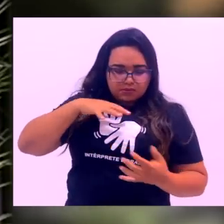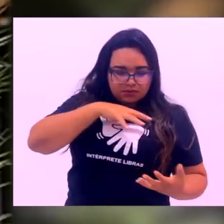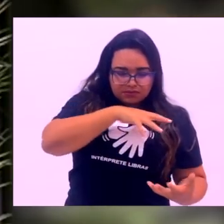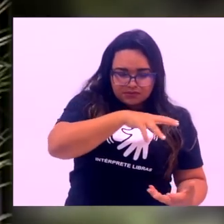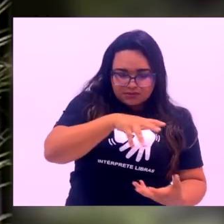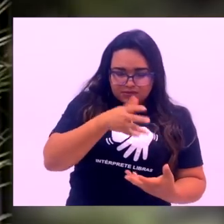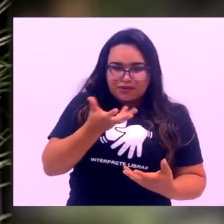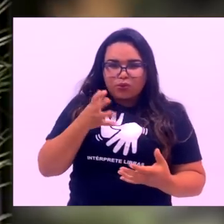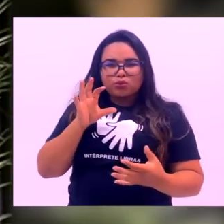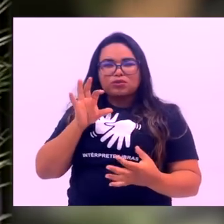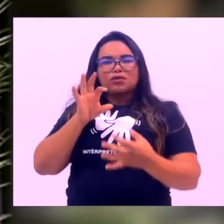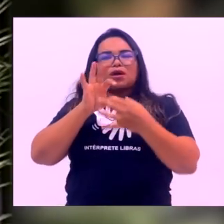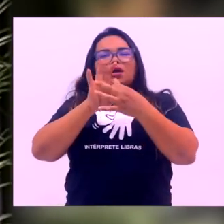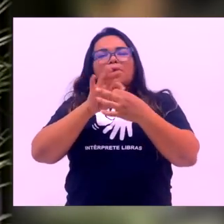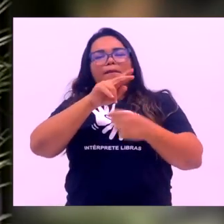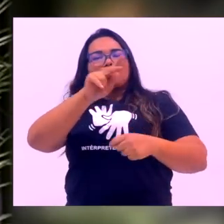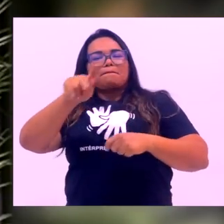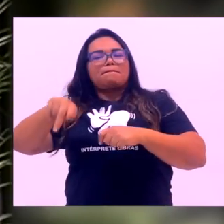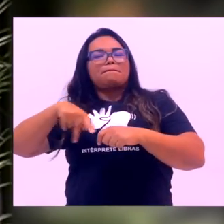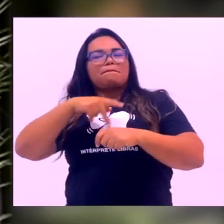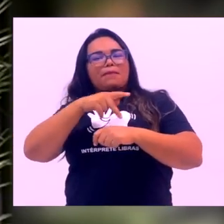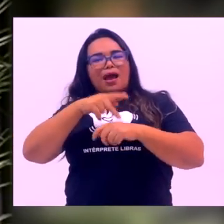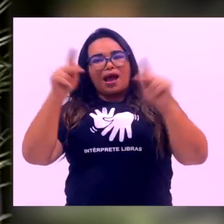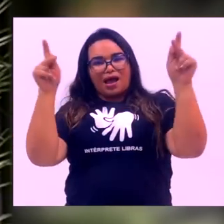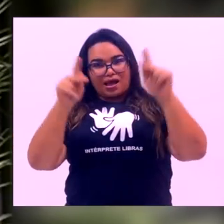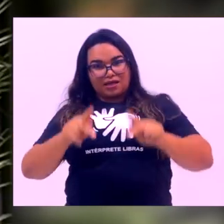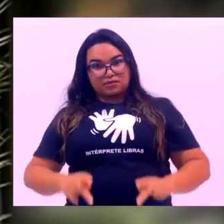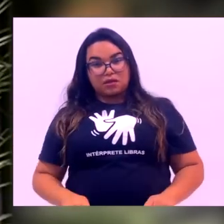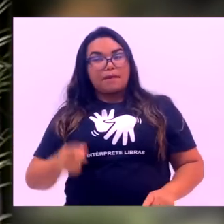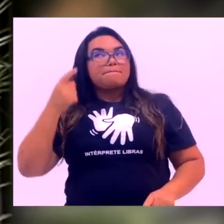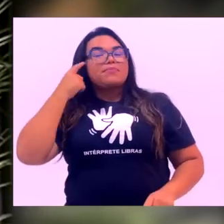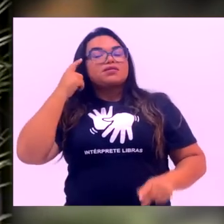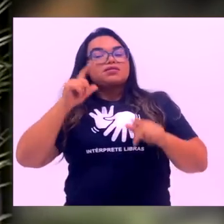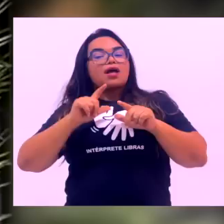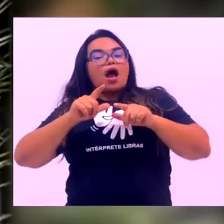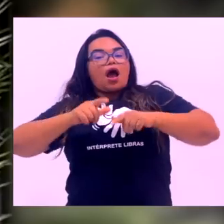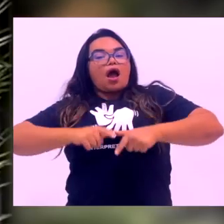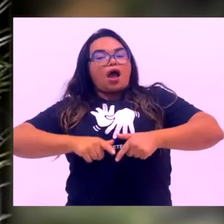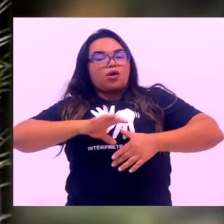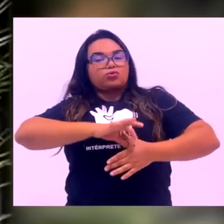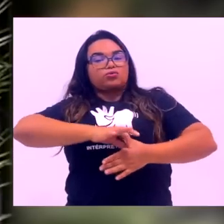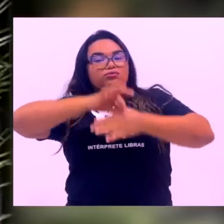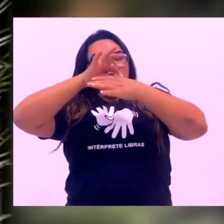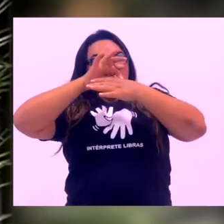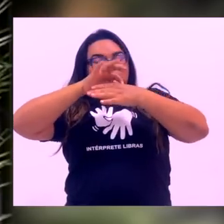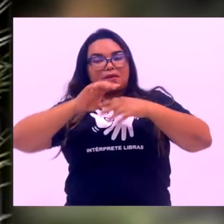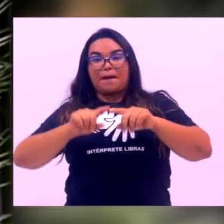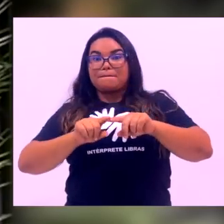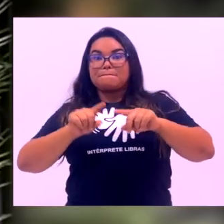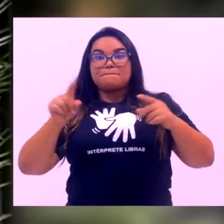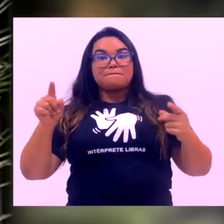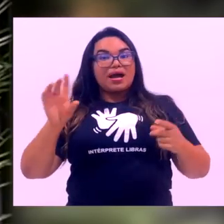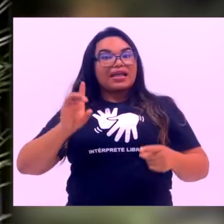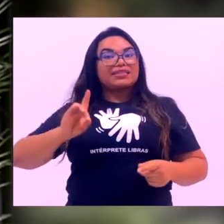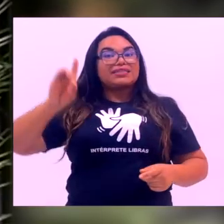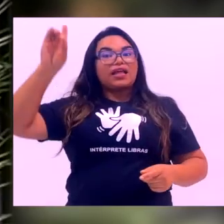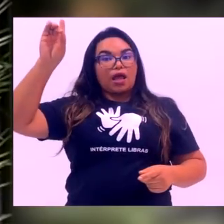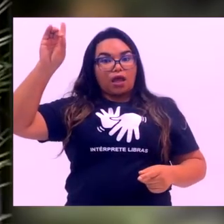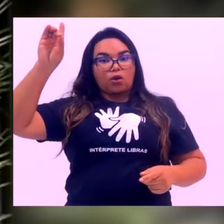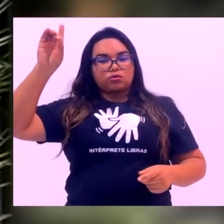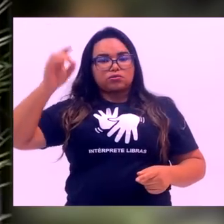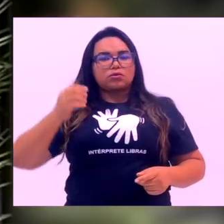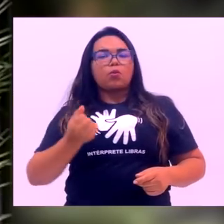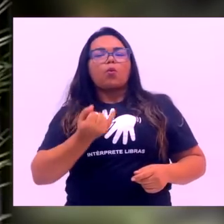paz? Alguns querem em Jerusalém, estão brigando por causa dela. Mas o que Deus diz? Ele trará um fim a quê?